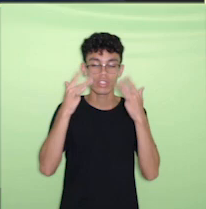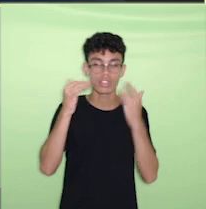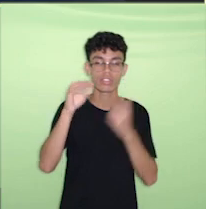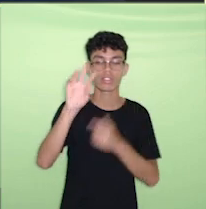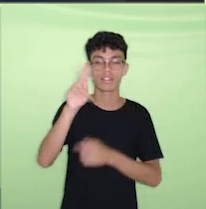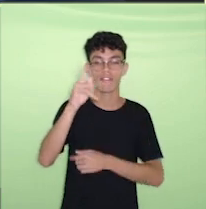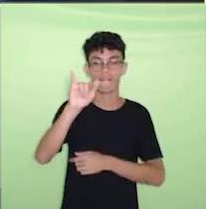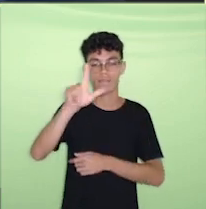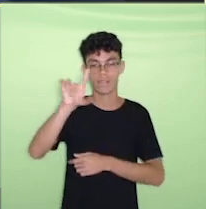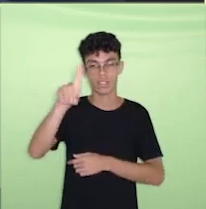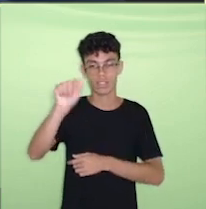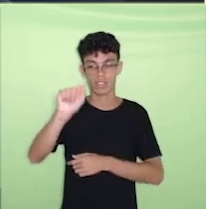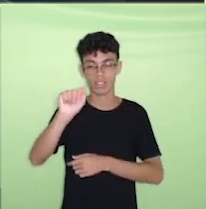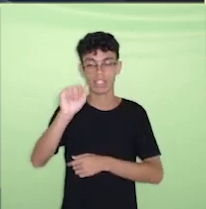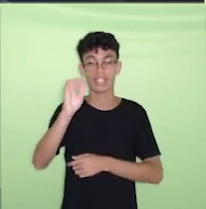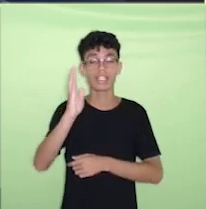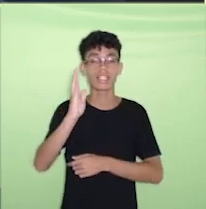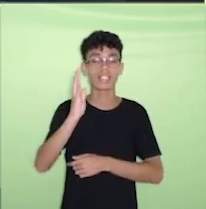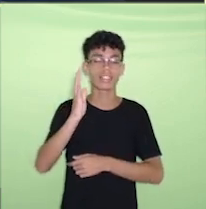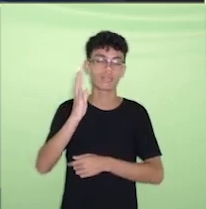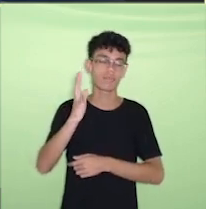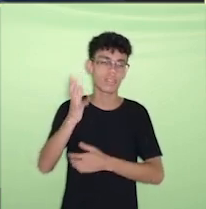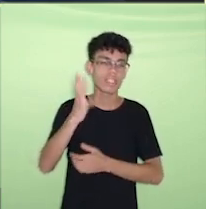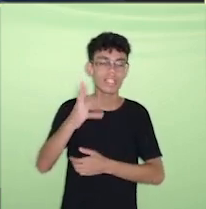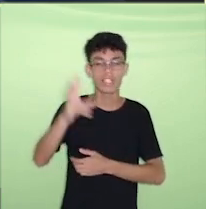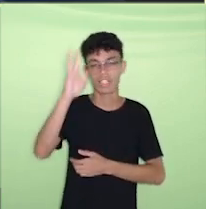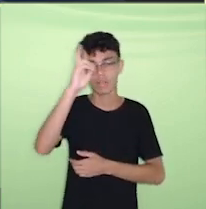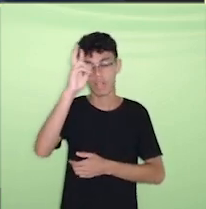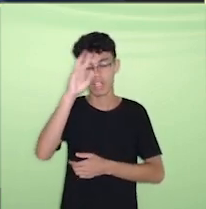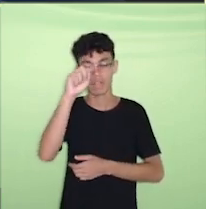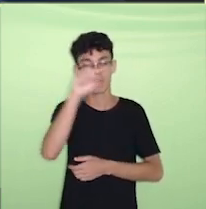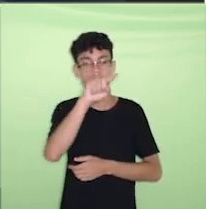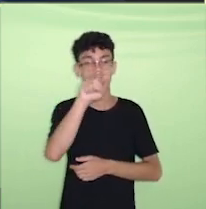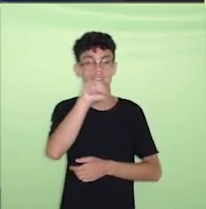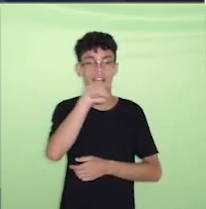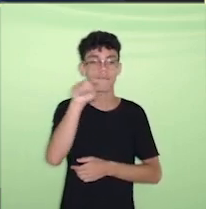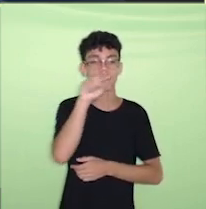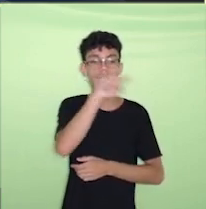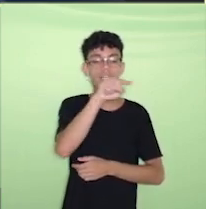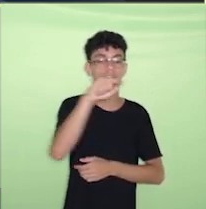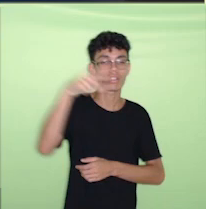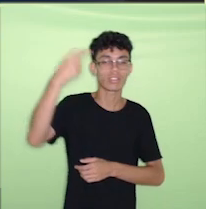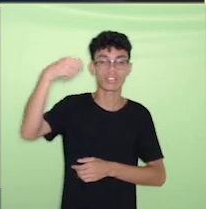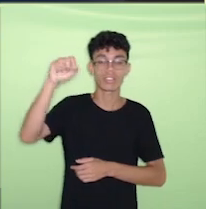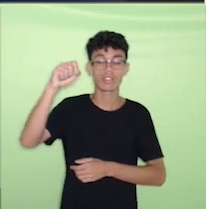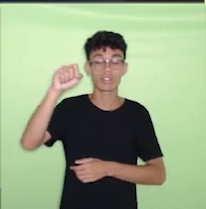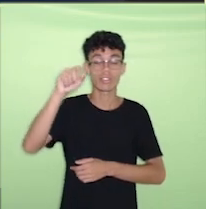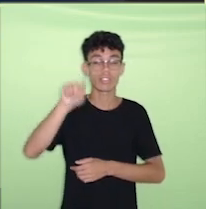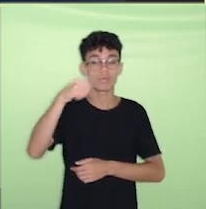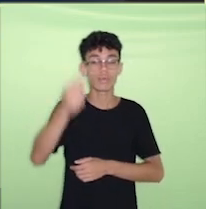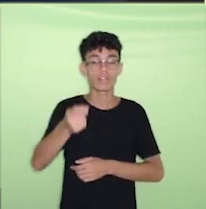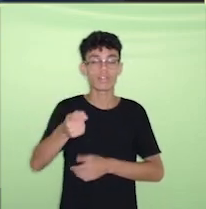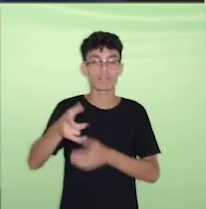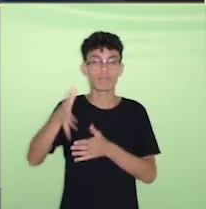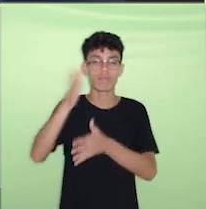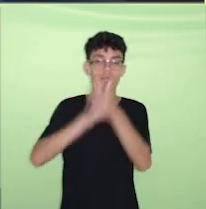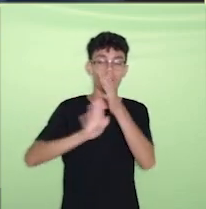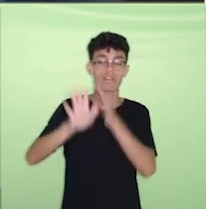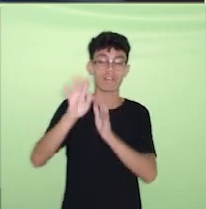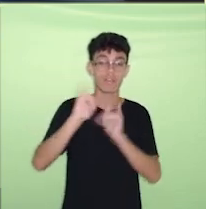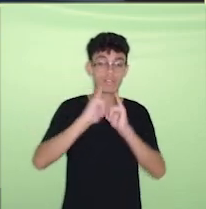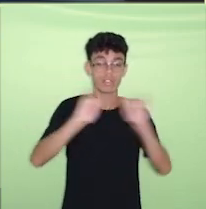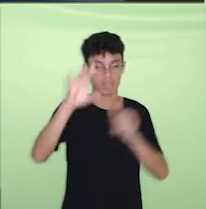ser lembrado de alguma peça em especial, você já pode escolher lá na playlist, ativar o sininho, que você recebe um lembrete, tá?